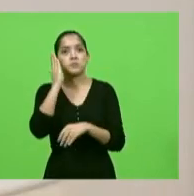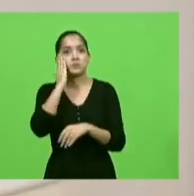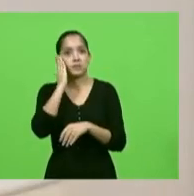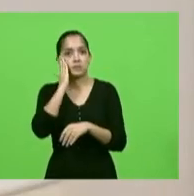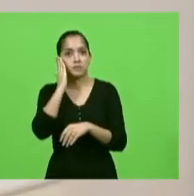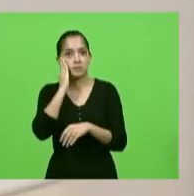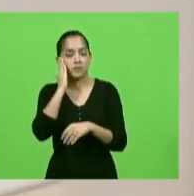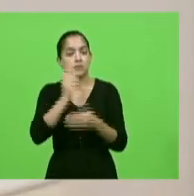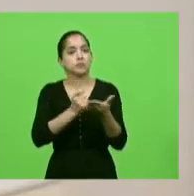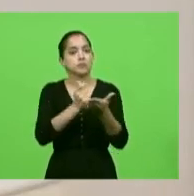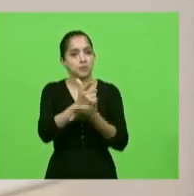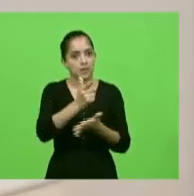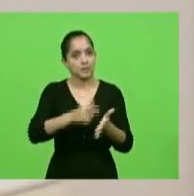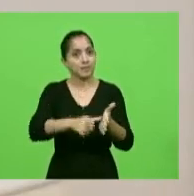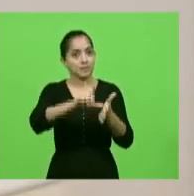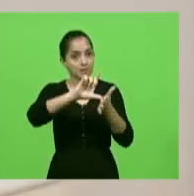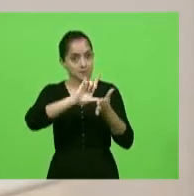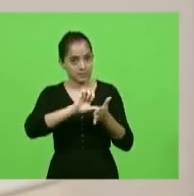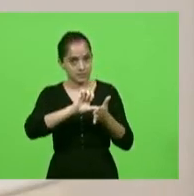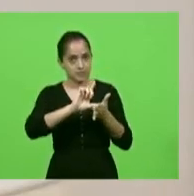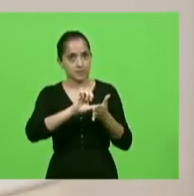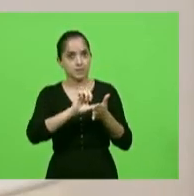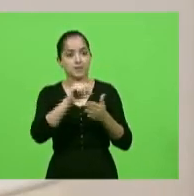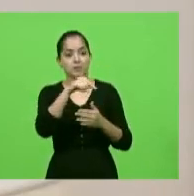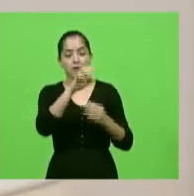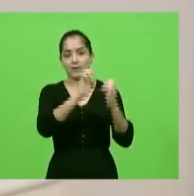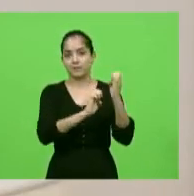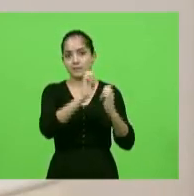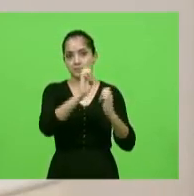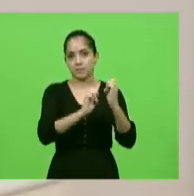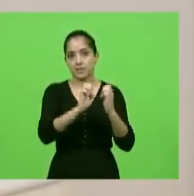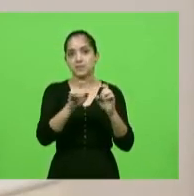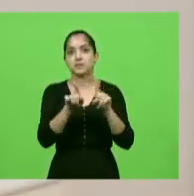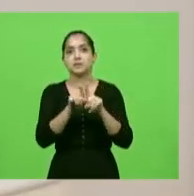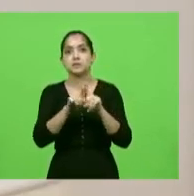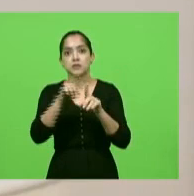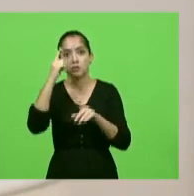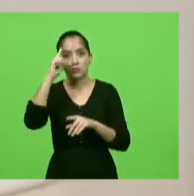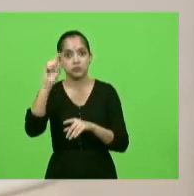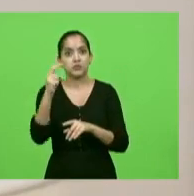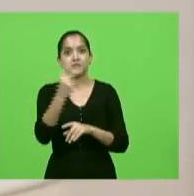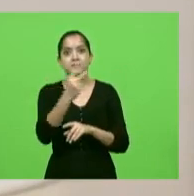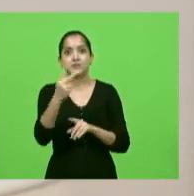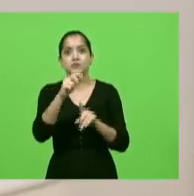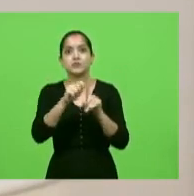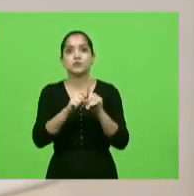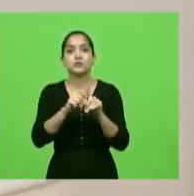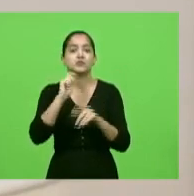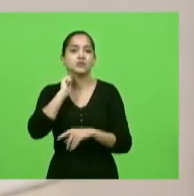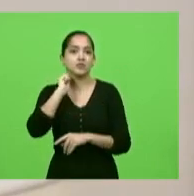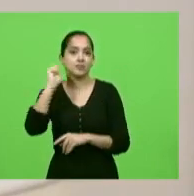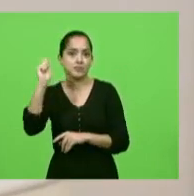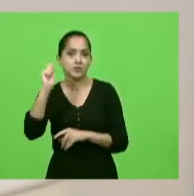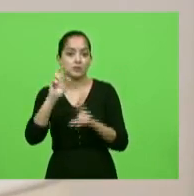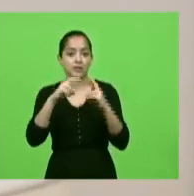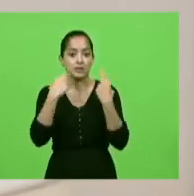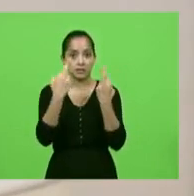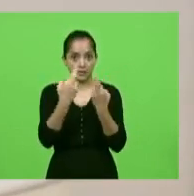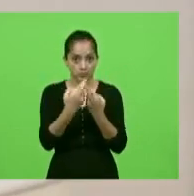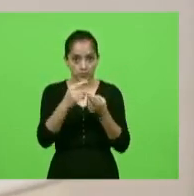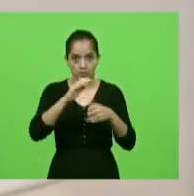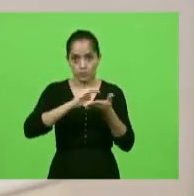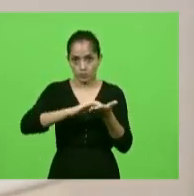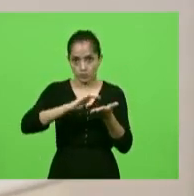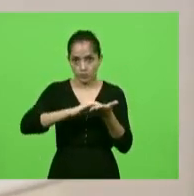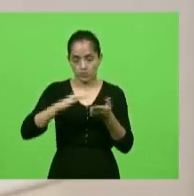existência do pagamento antecipado à empresa Veigamed tão somente no dia 22 de abril de 2020, em reunião com o então secretário de Estado